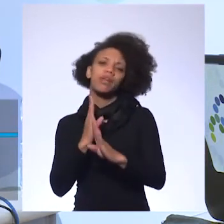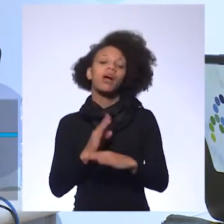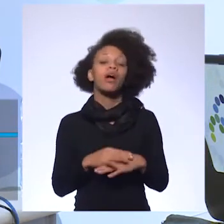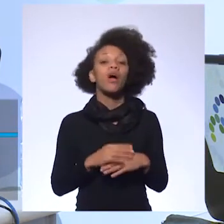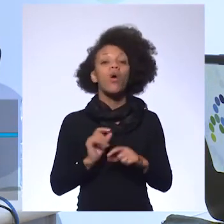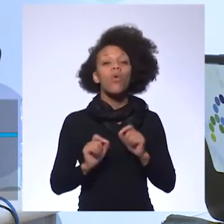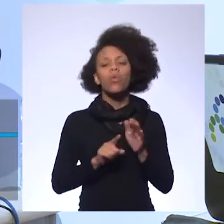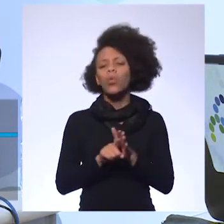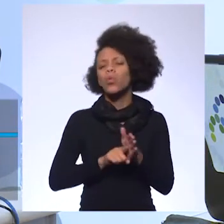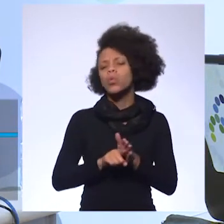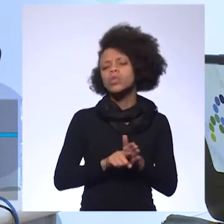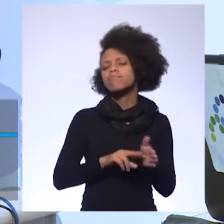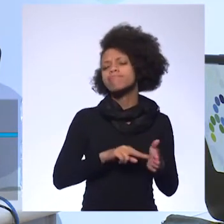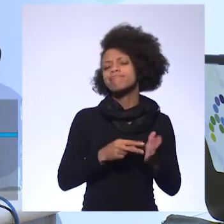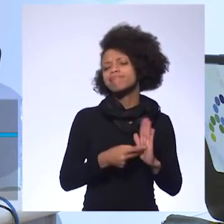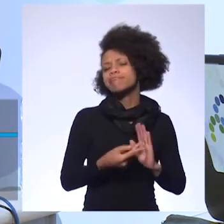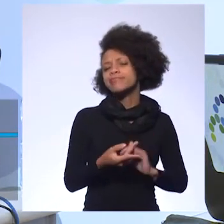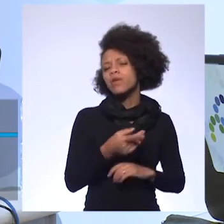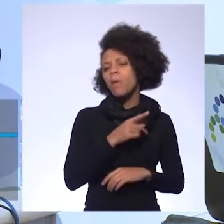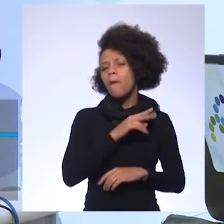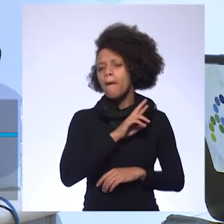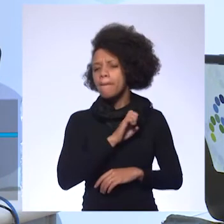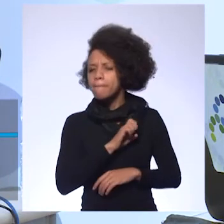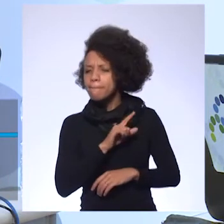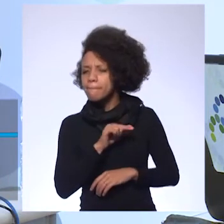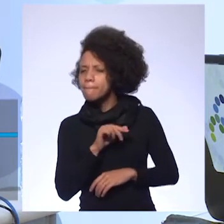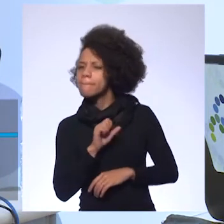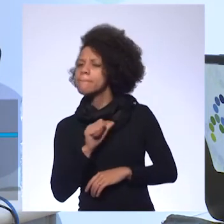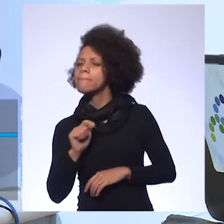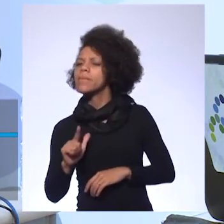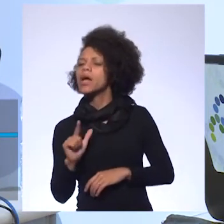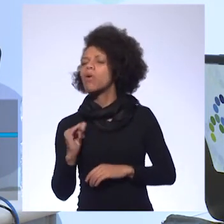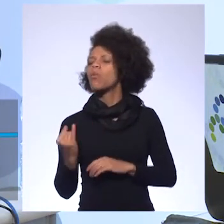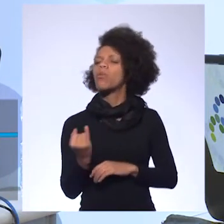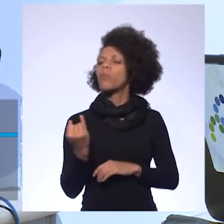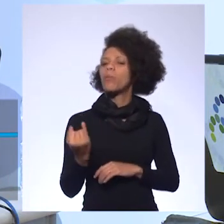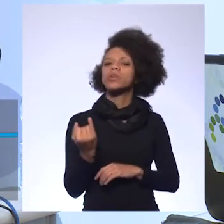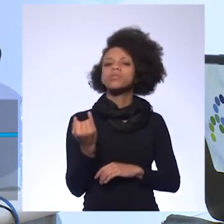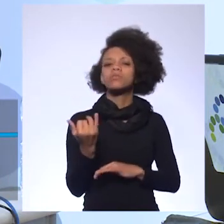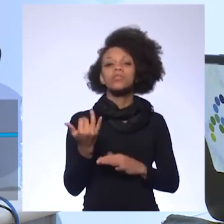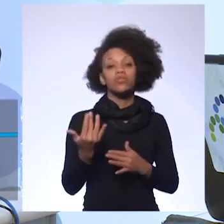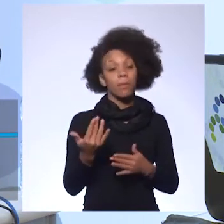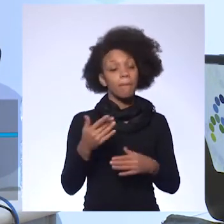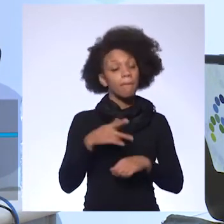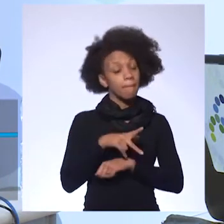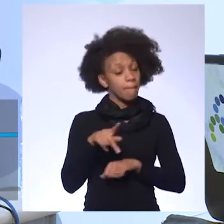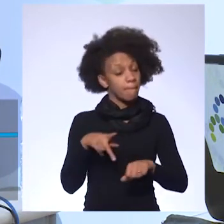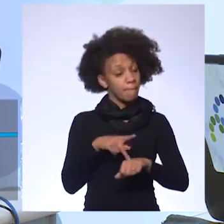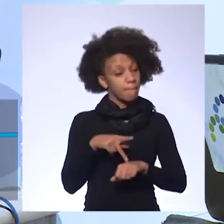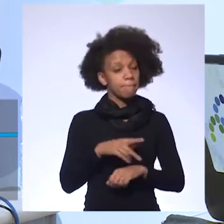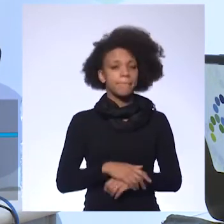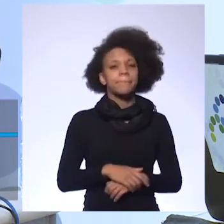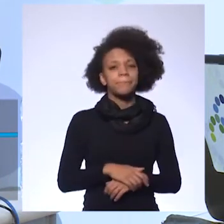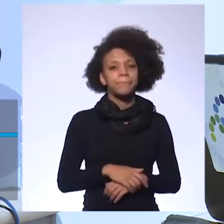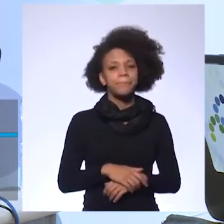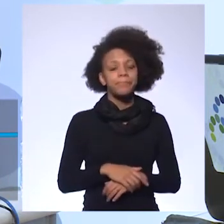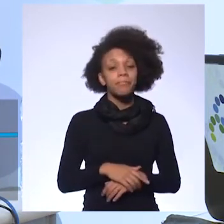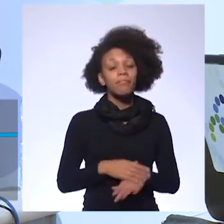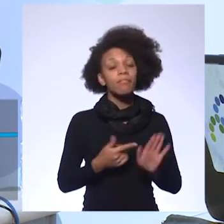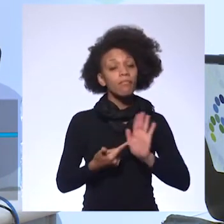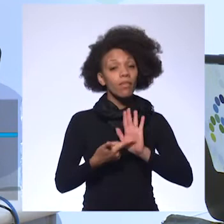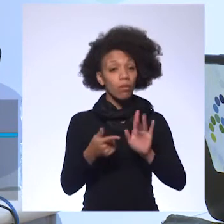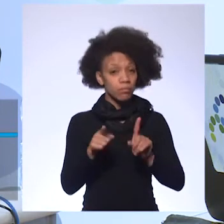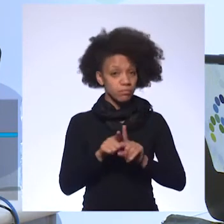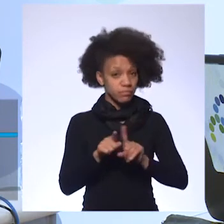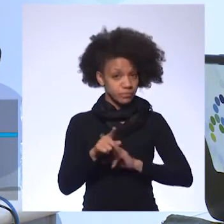que significa e a sua importância para o nosso país. Gostaria de destacar,